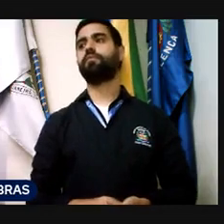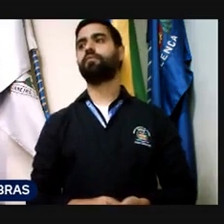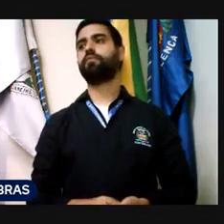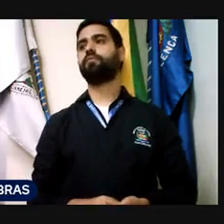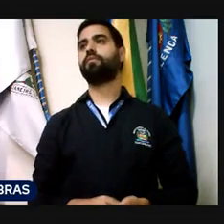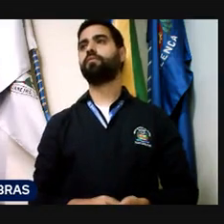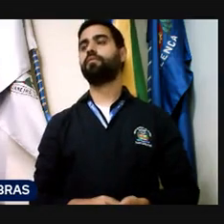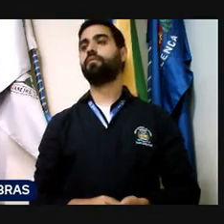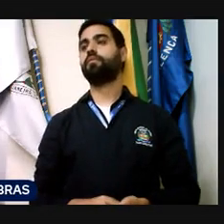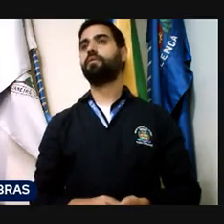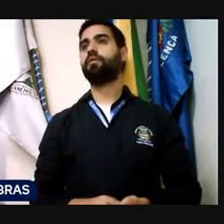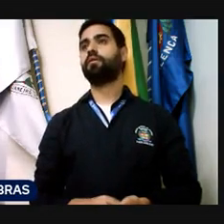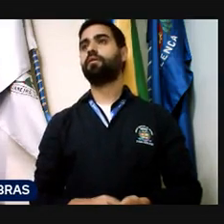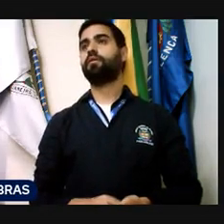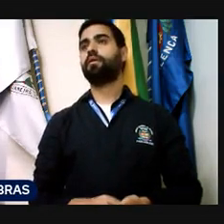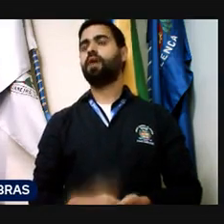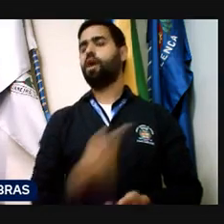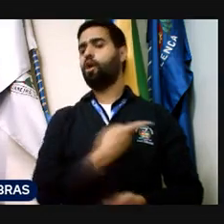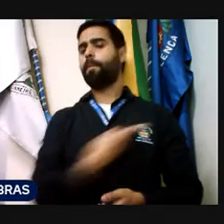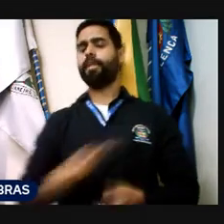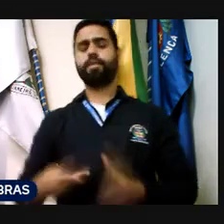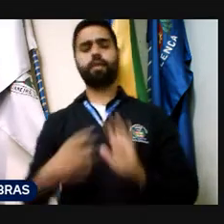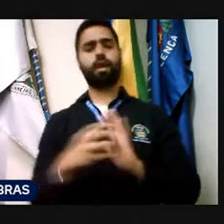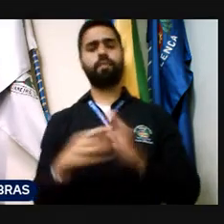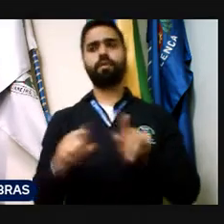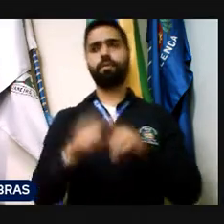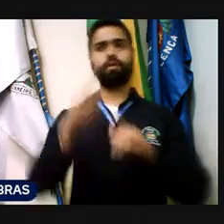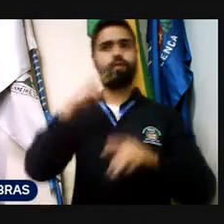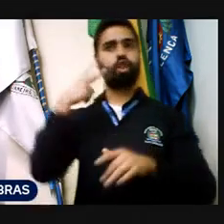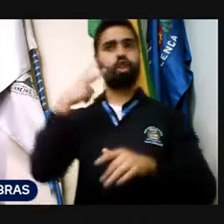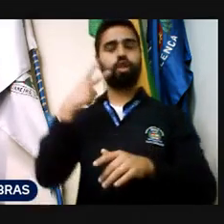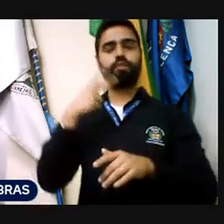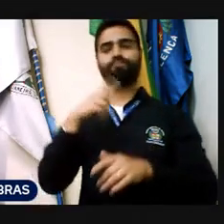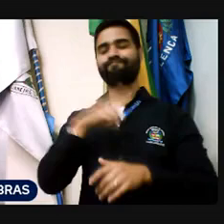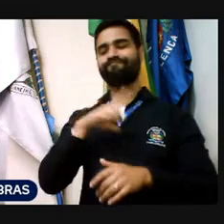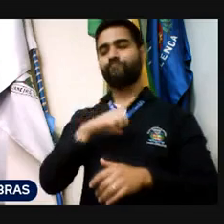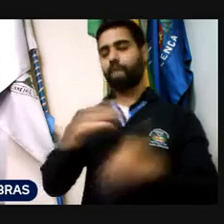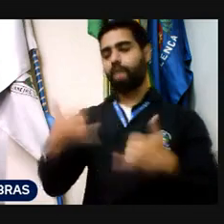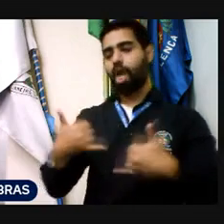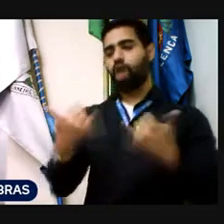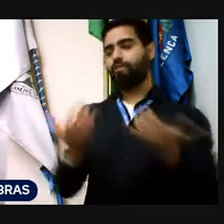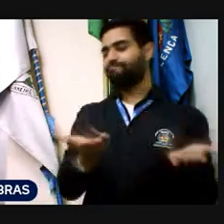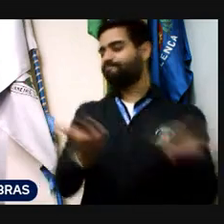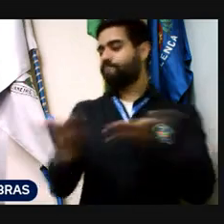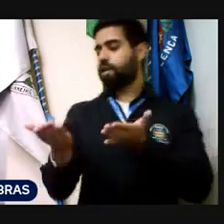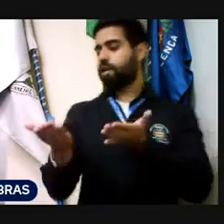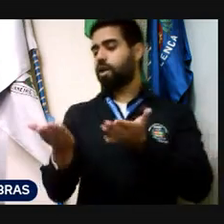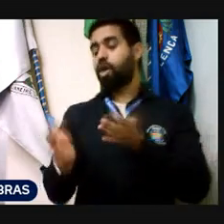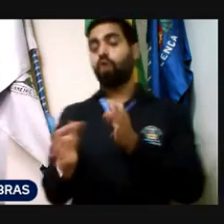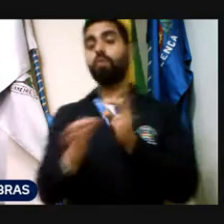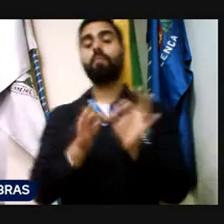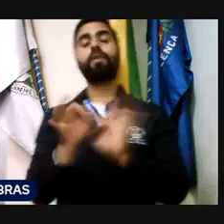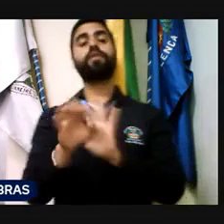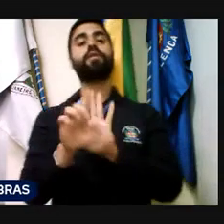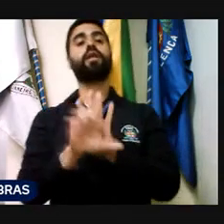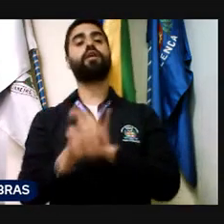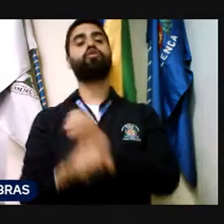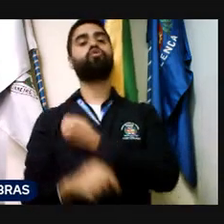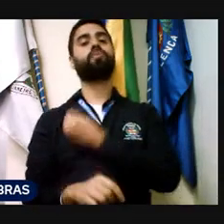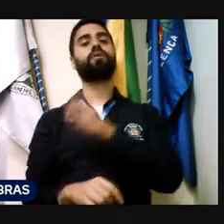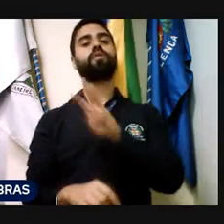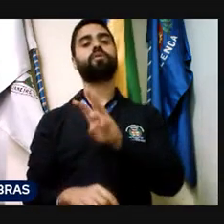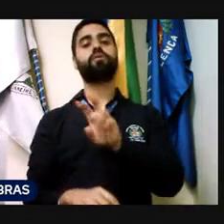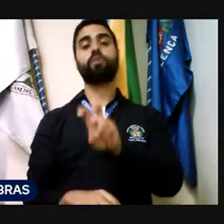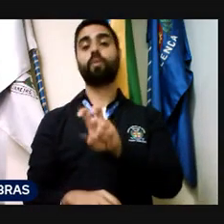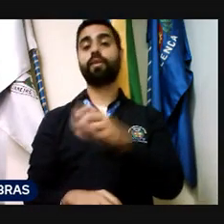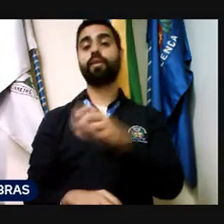Excelentíssimo senhor presidente e senhores vereadores, temos a honra de submeter a elevada consideração de Vossa Excelência o projeto de lei anexo que